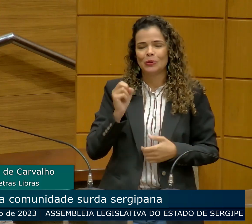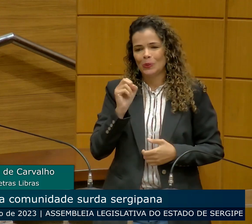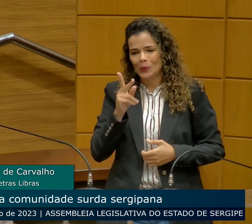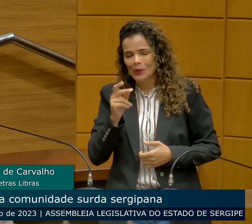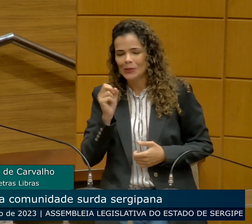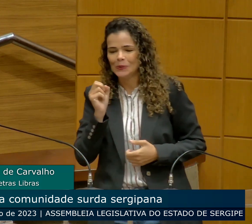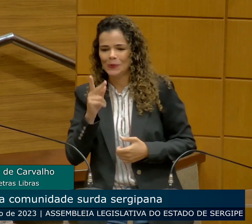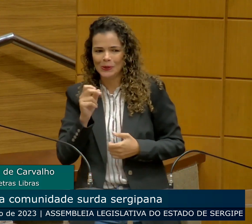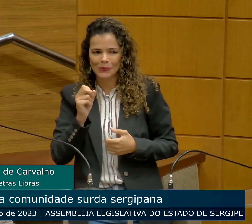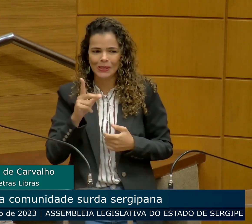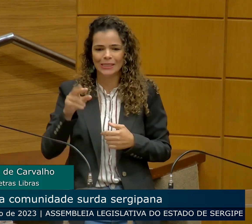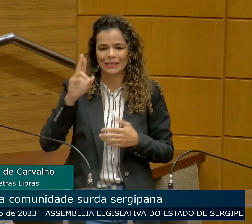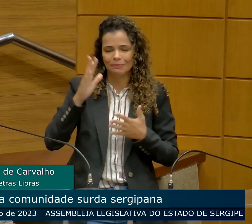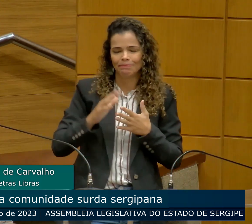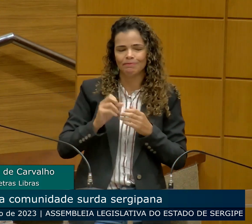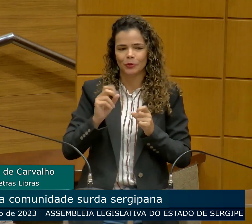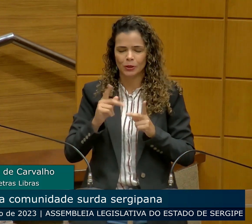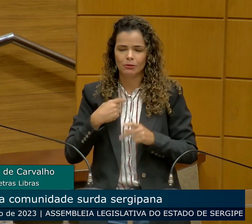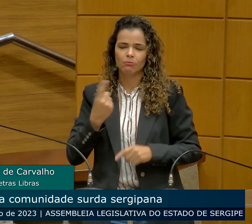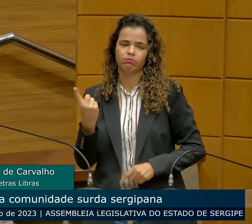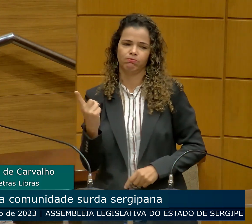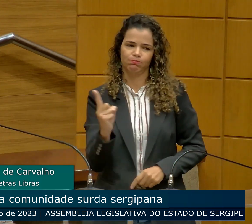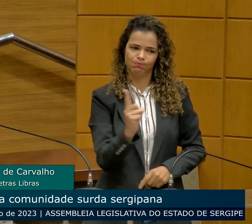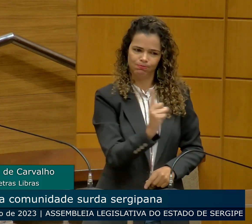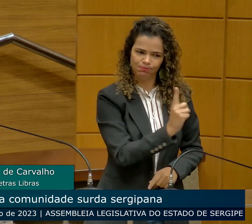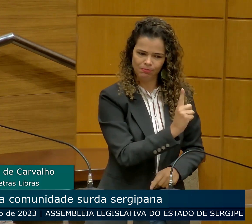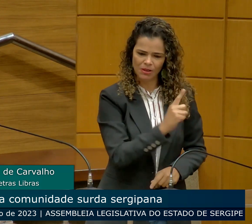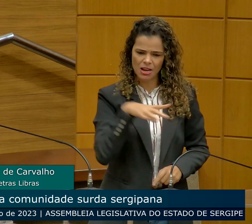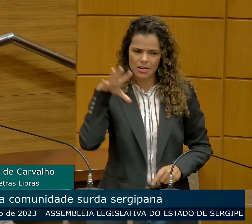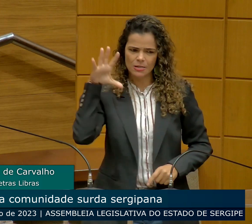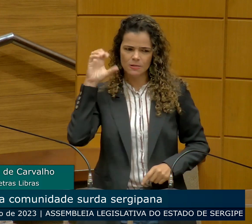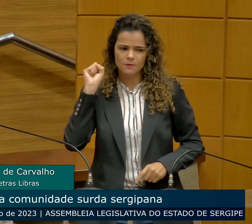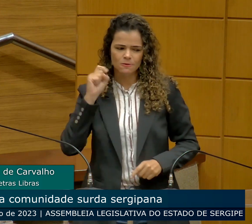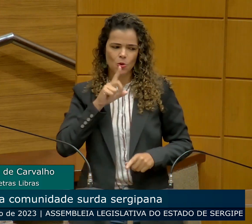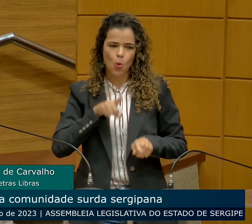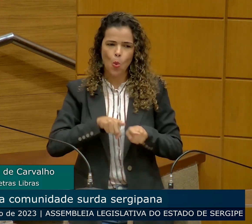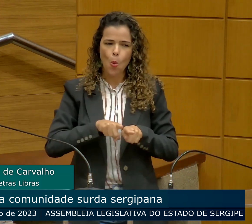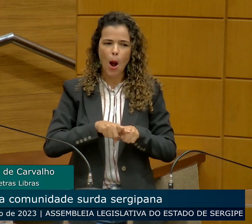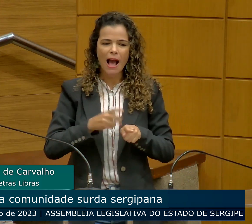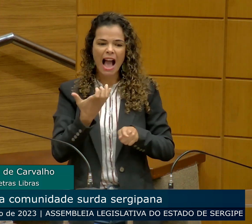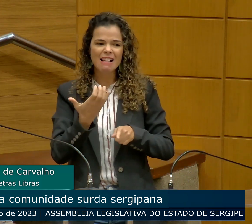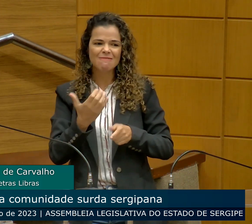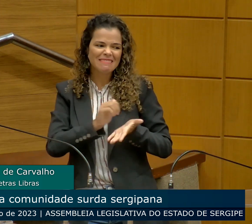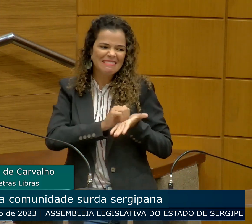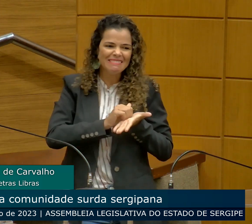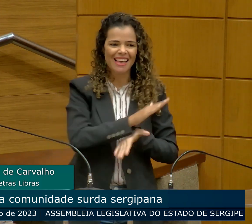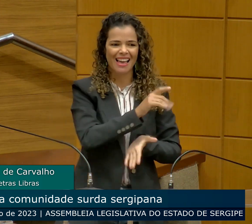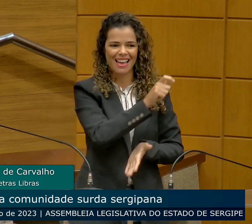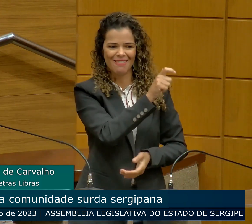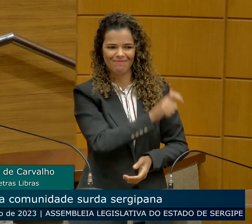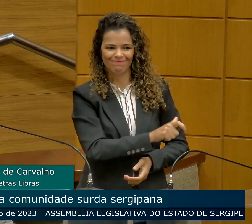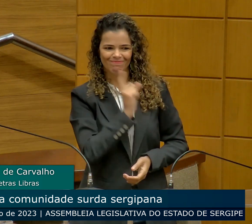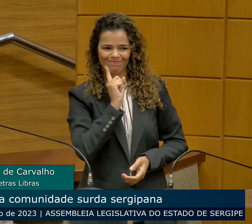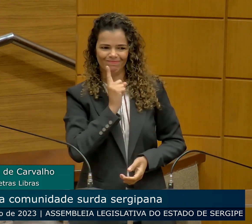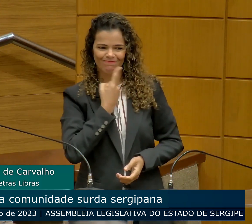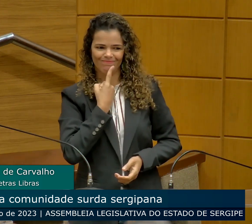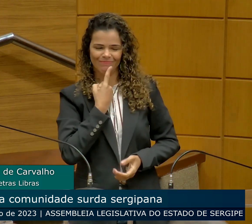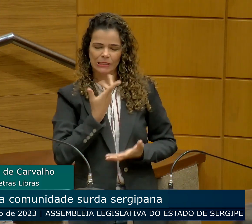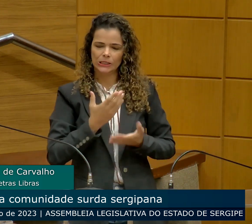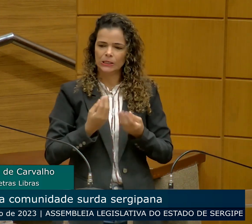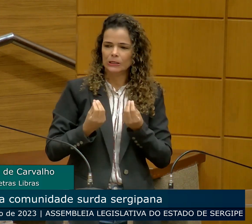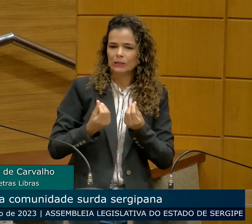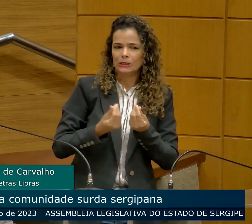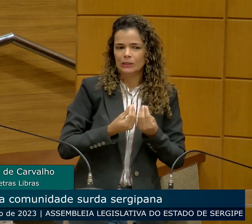minha identidade, ok, ok, e aí eu me retirei, e aí foi